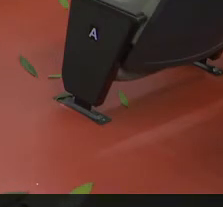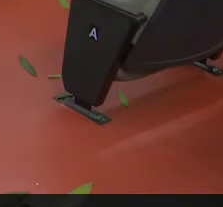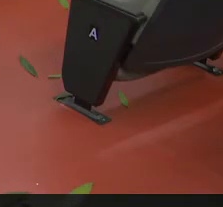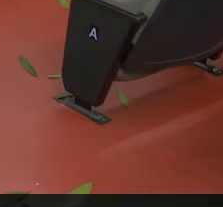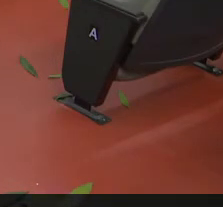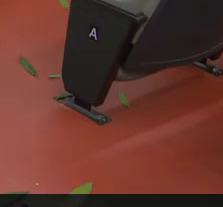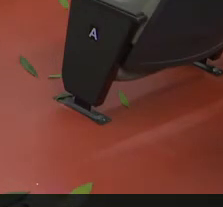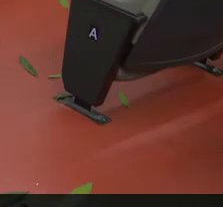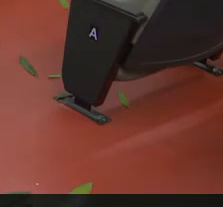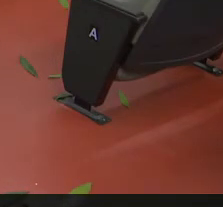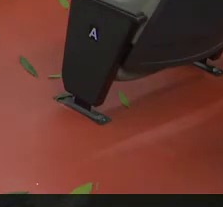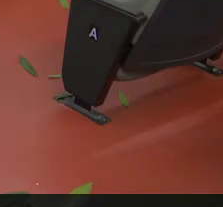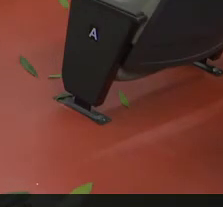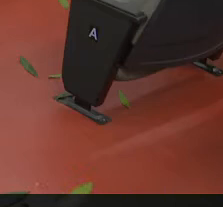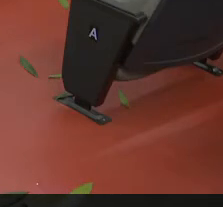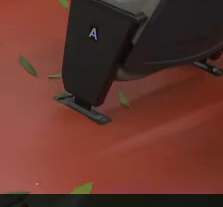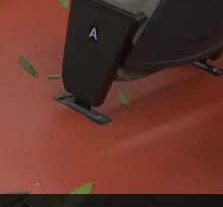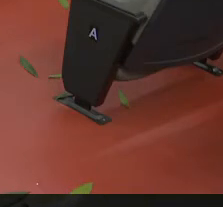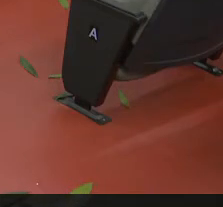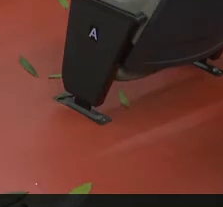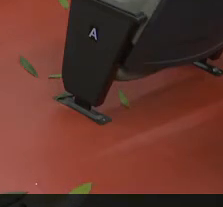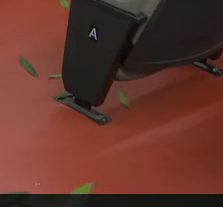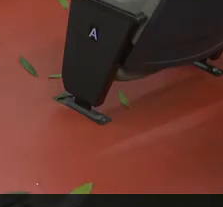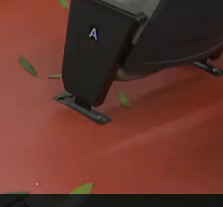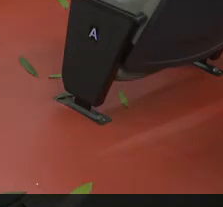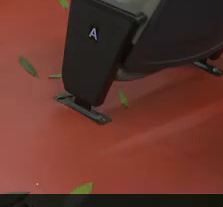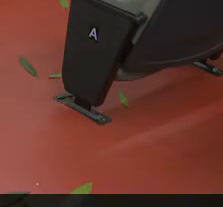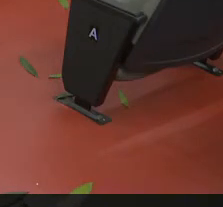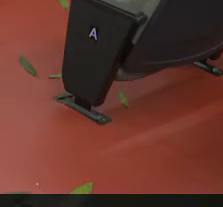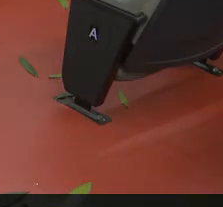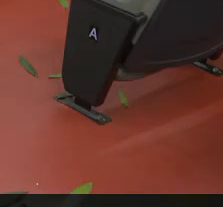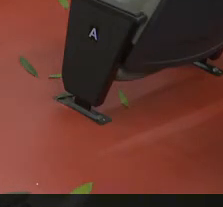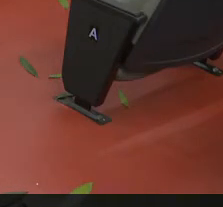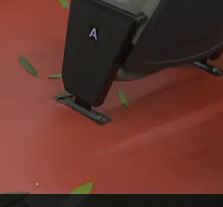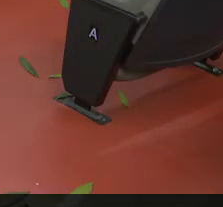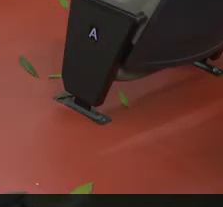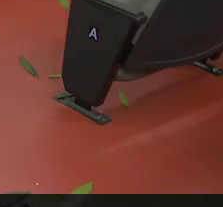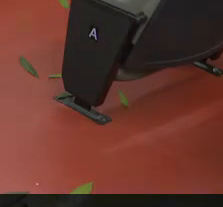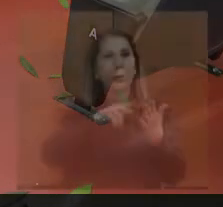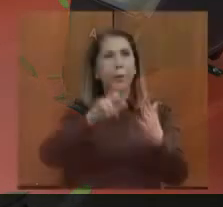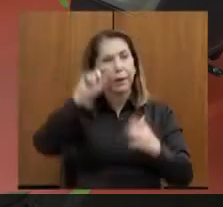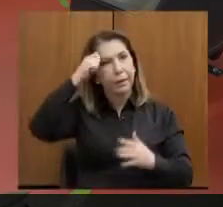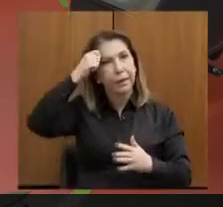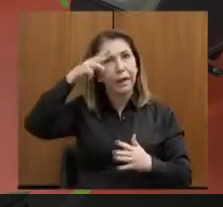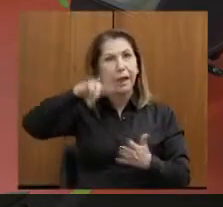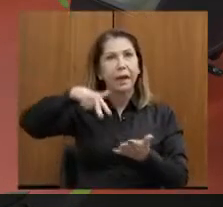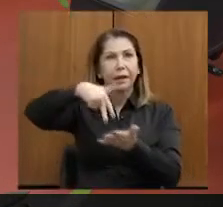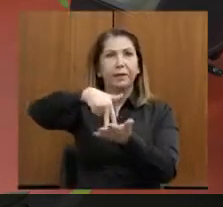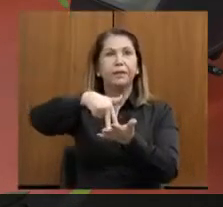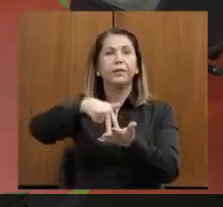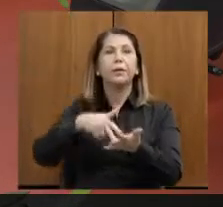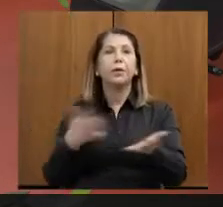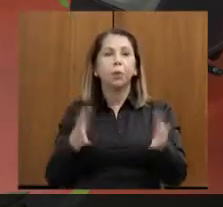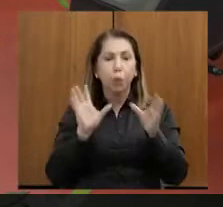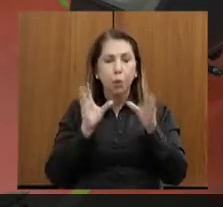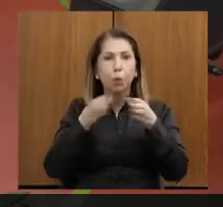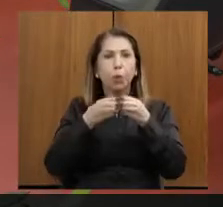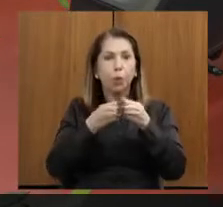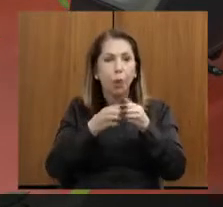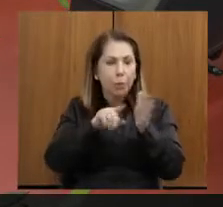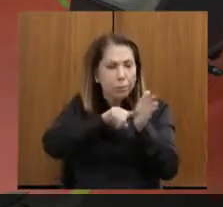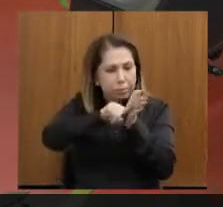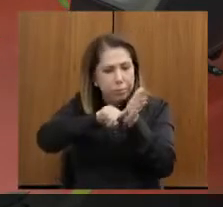afro-brasileiras em Belo Horizonte e palácio da liberdade leituras negras integra a rede de